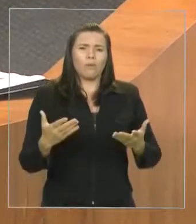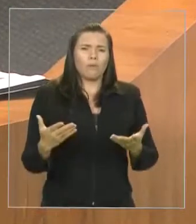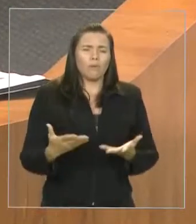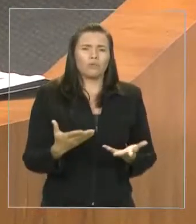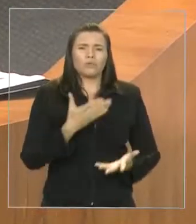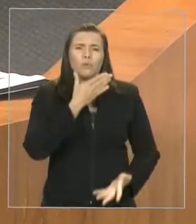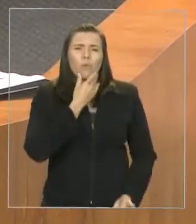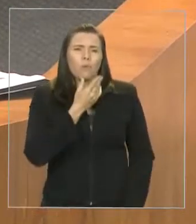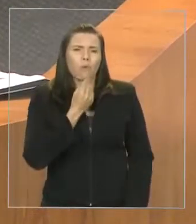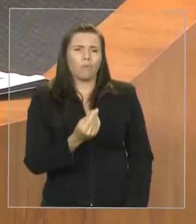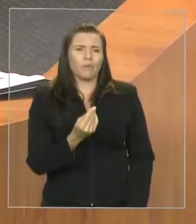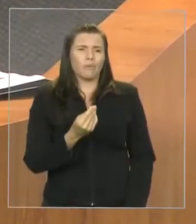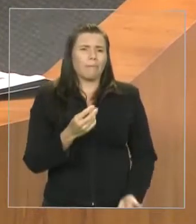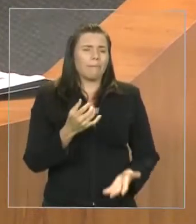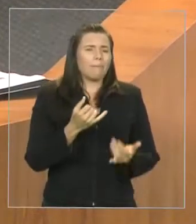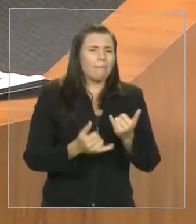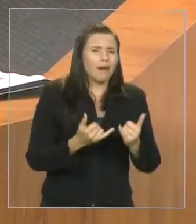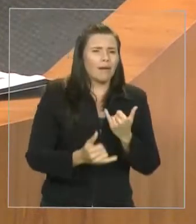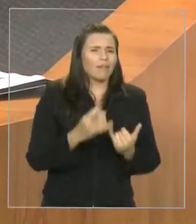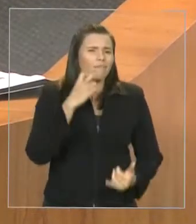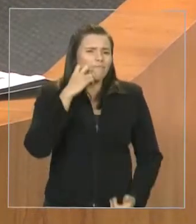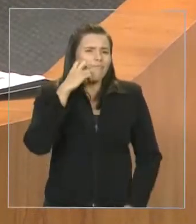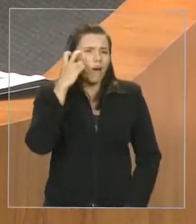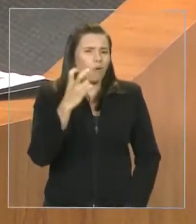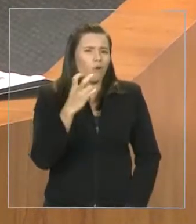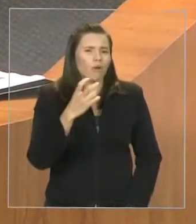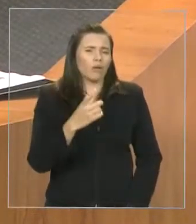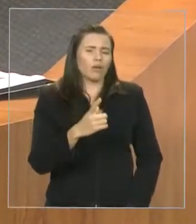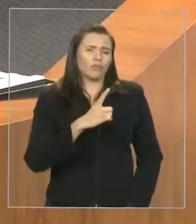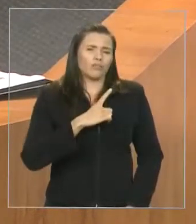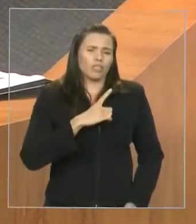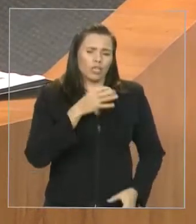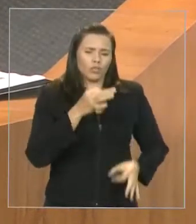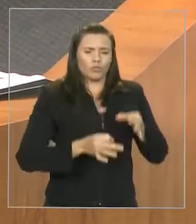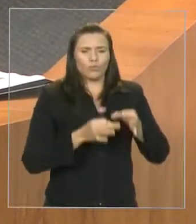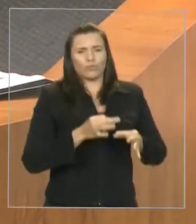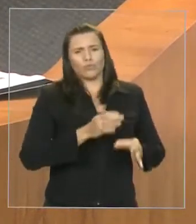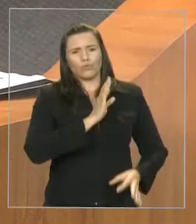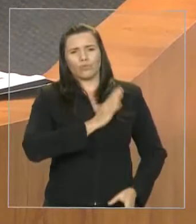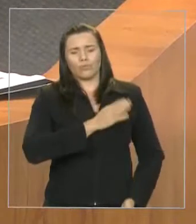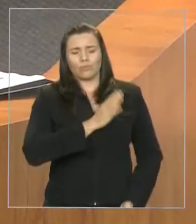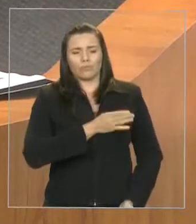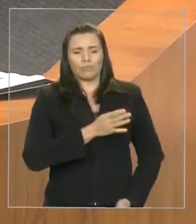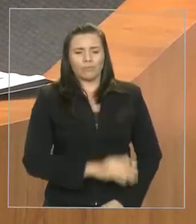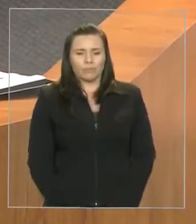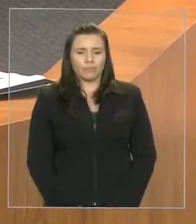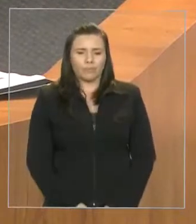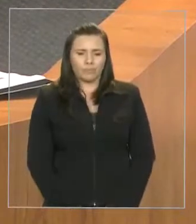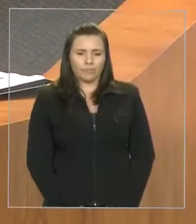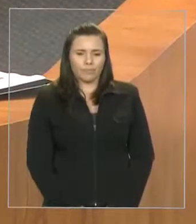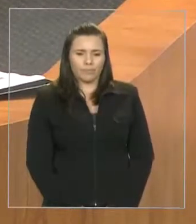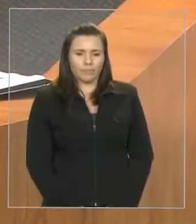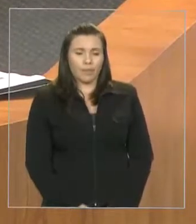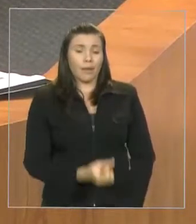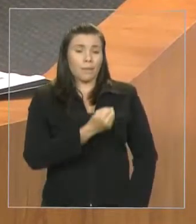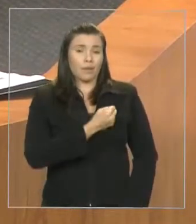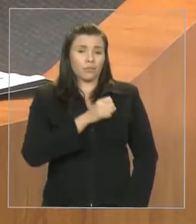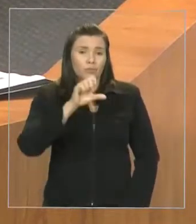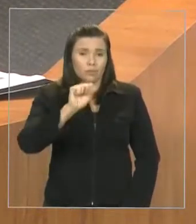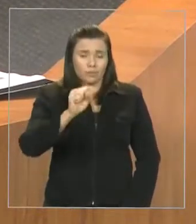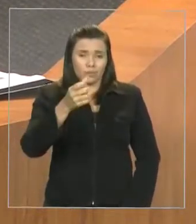Rui Barbosa, Discursos Parlamentares, obra completa em 1914, página 86 e 87.